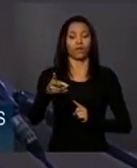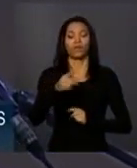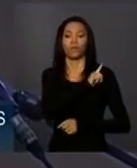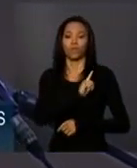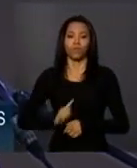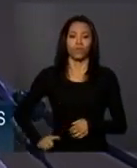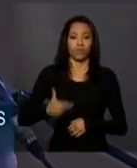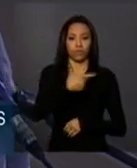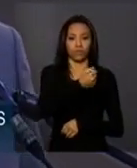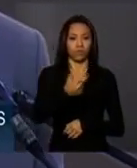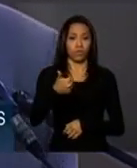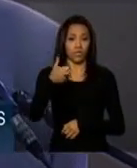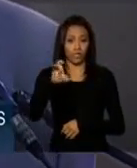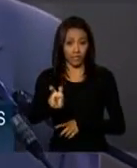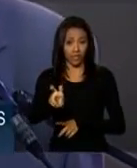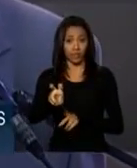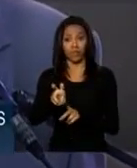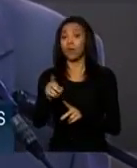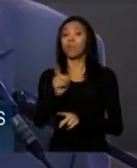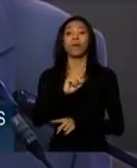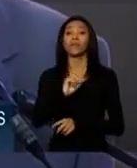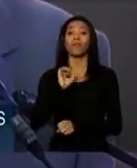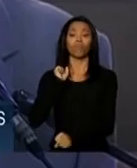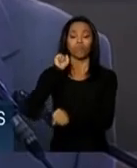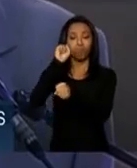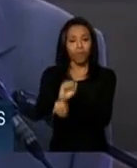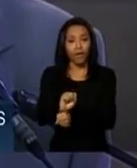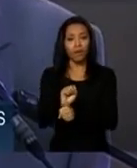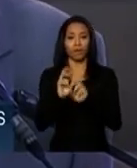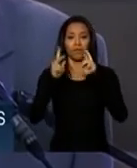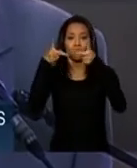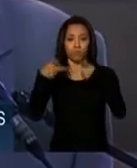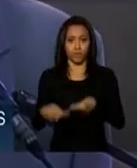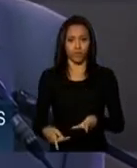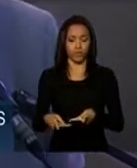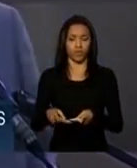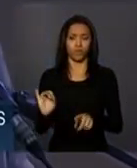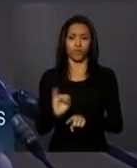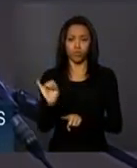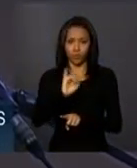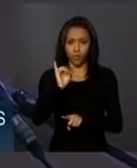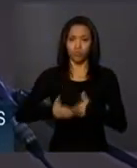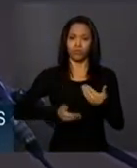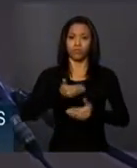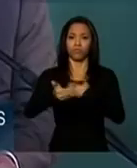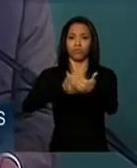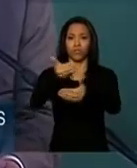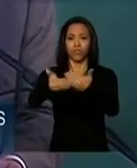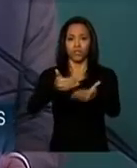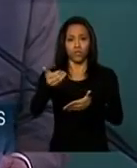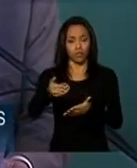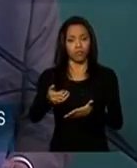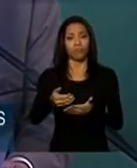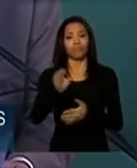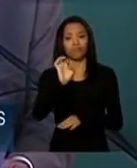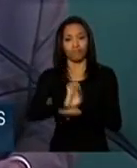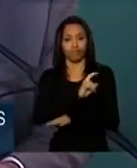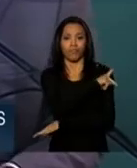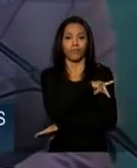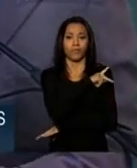2015, para não interromper um projeto importante de desenvolvimento do estado do Piauí. E, por último,